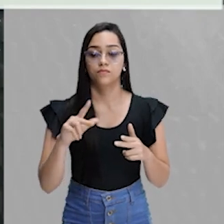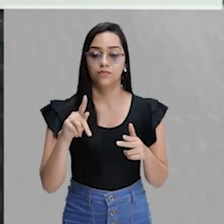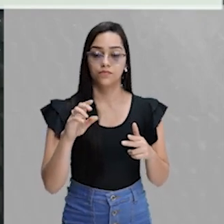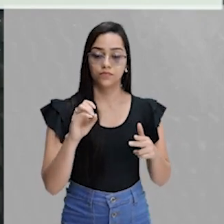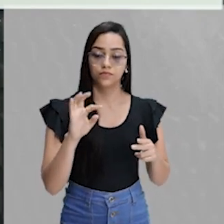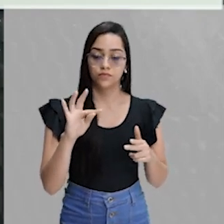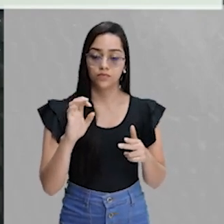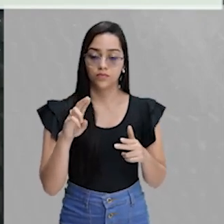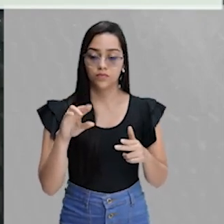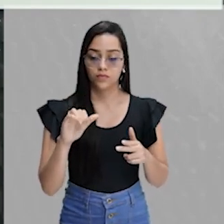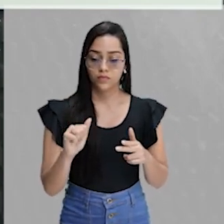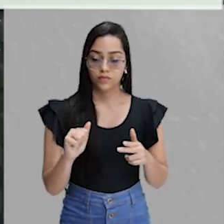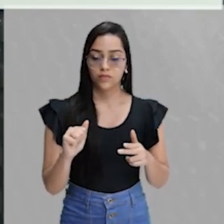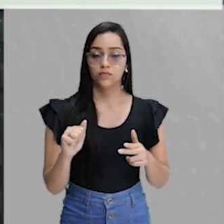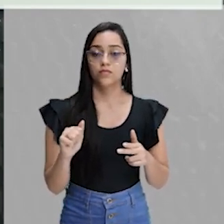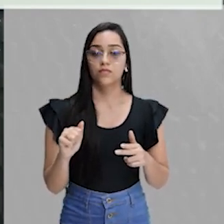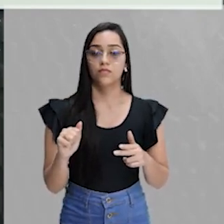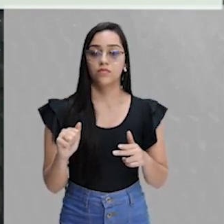potência,